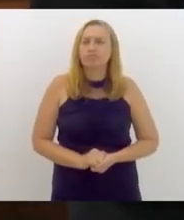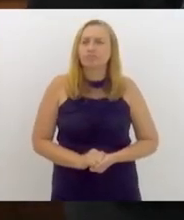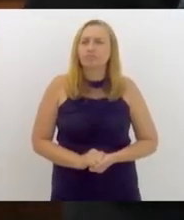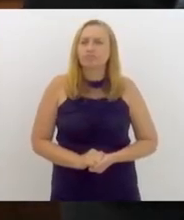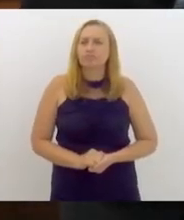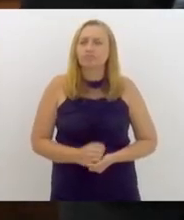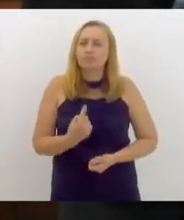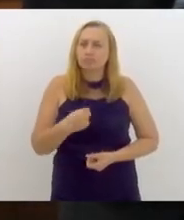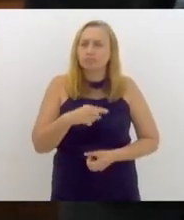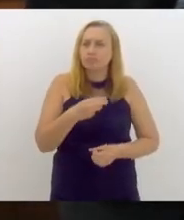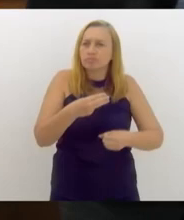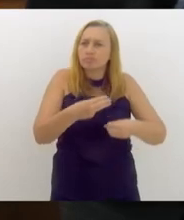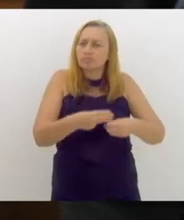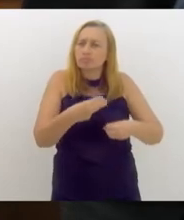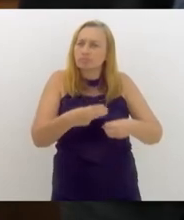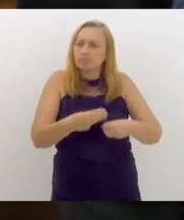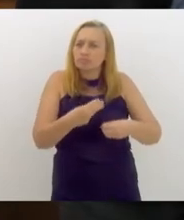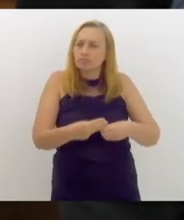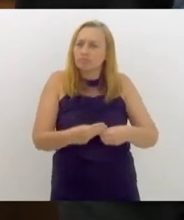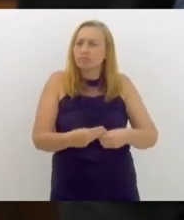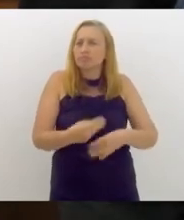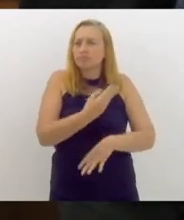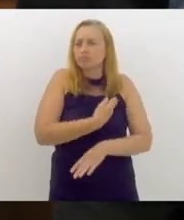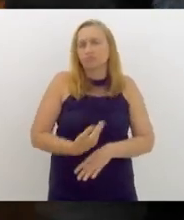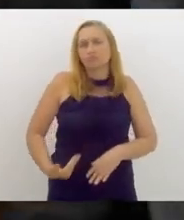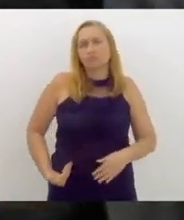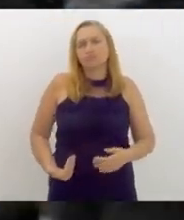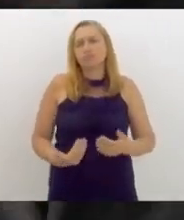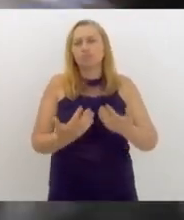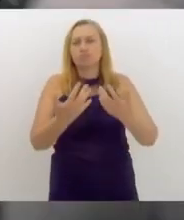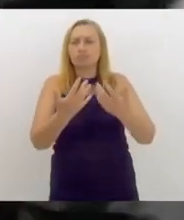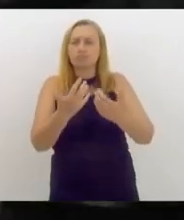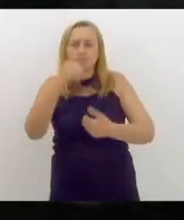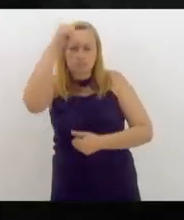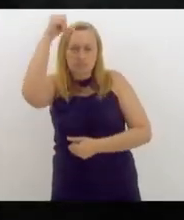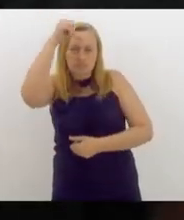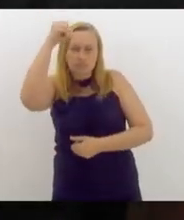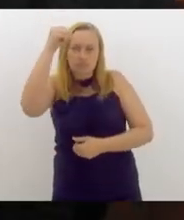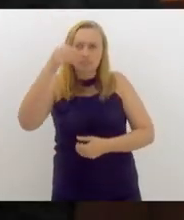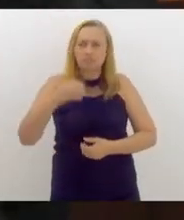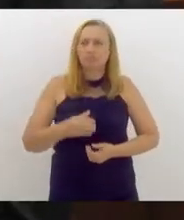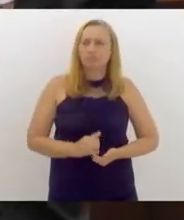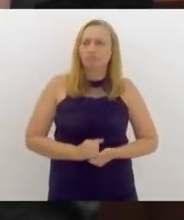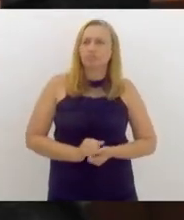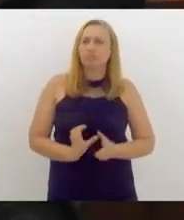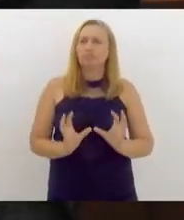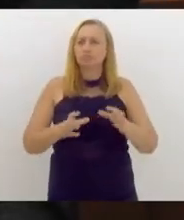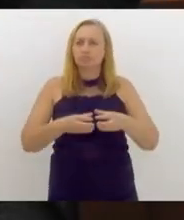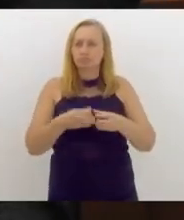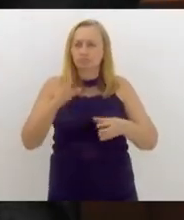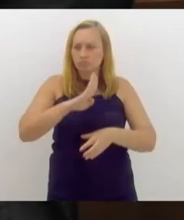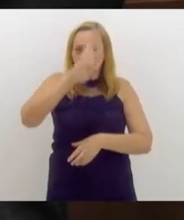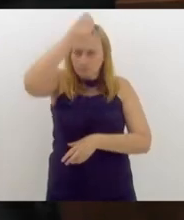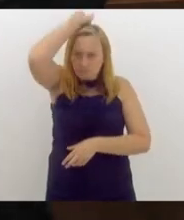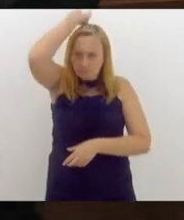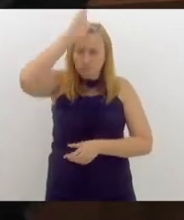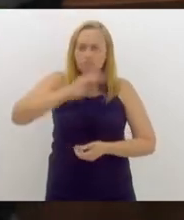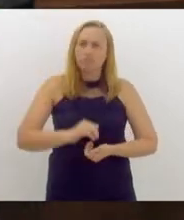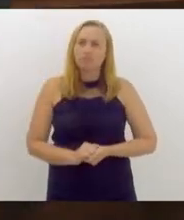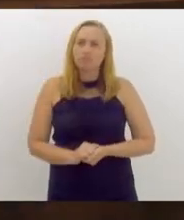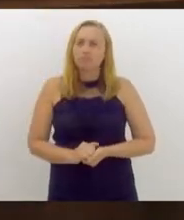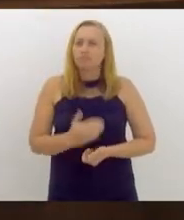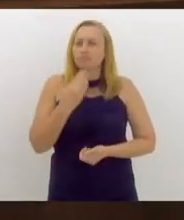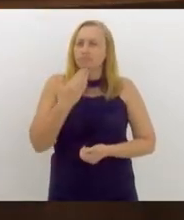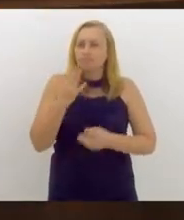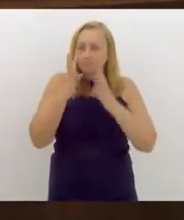naquele município com o governador Cláudio Castro no quartel de Corpo de Bombeiros. Eu vou